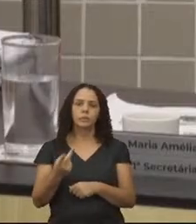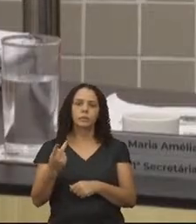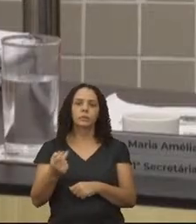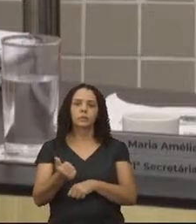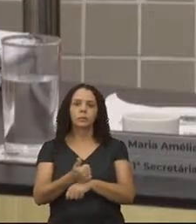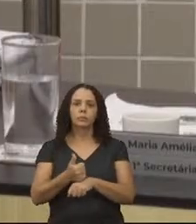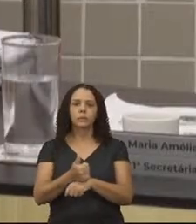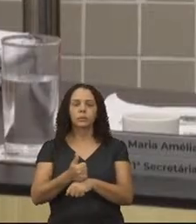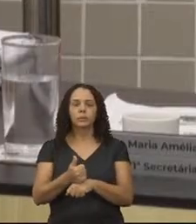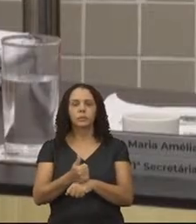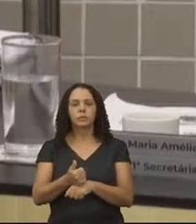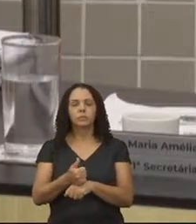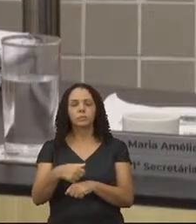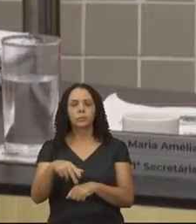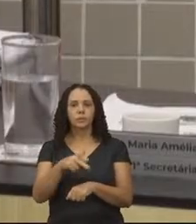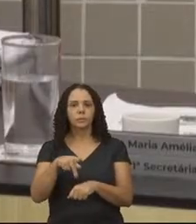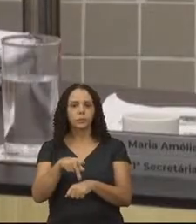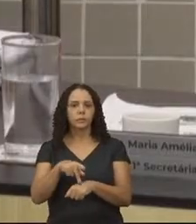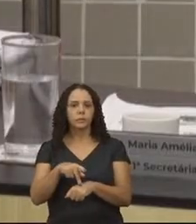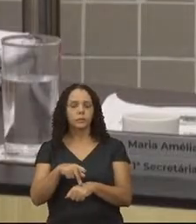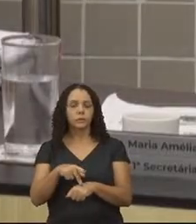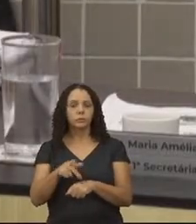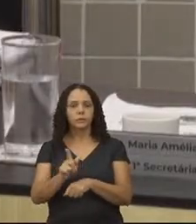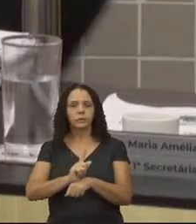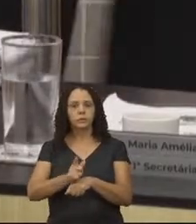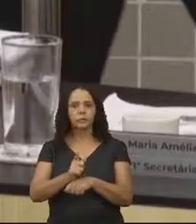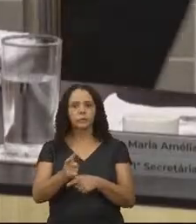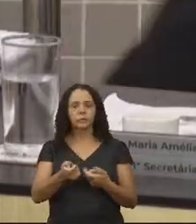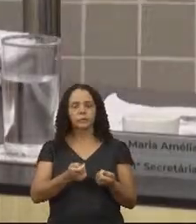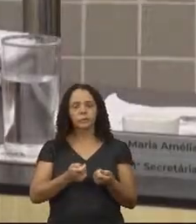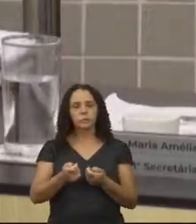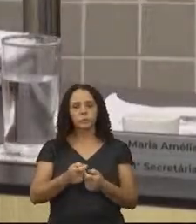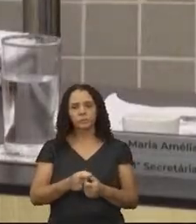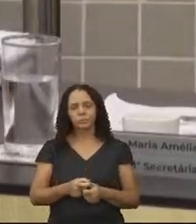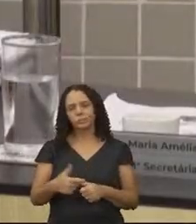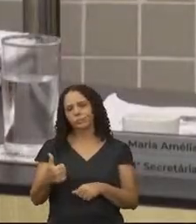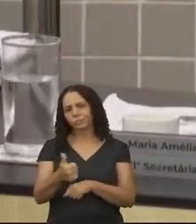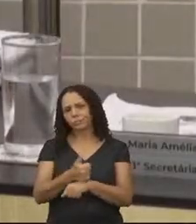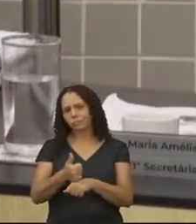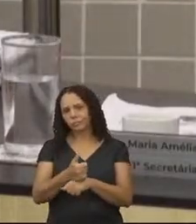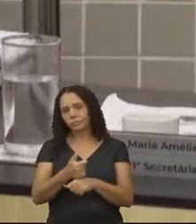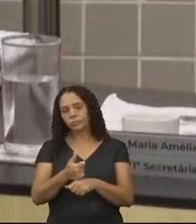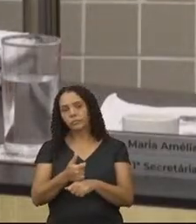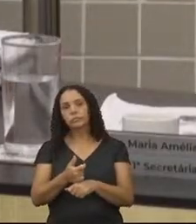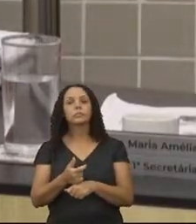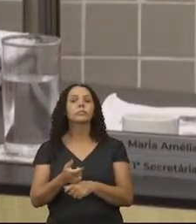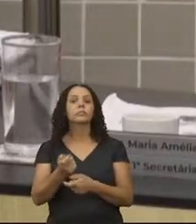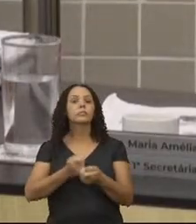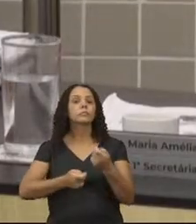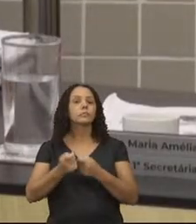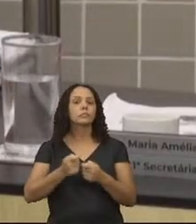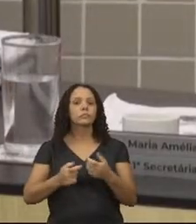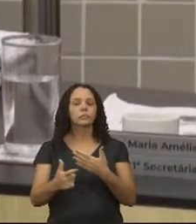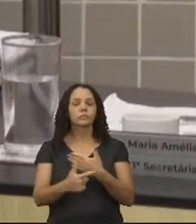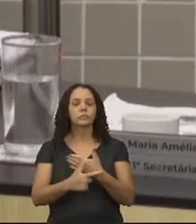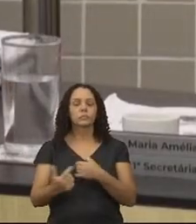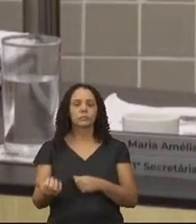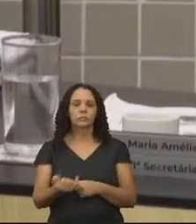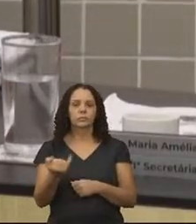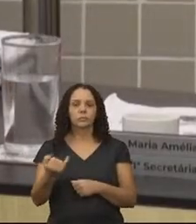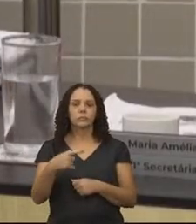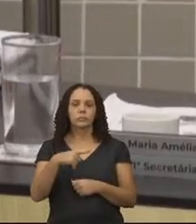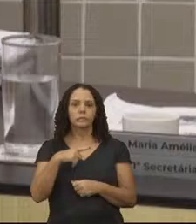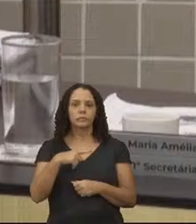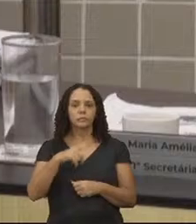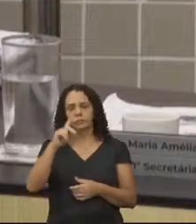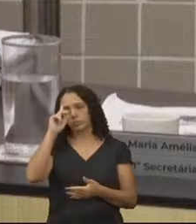social do país, bem como a boa gestão nas organizações. O profissional de administração exerce um papel fundamental ao